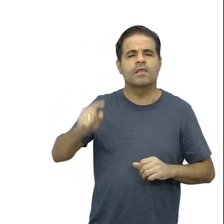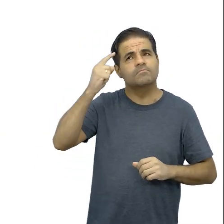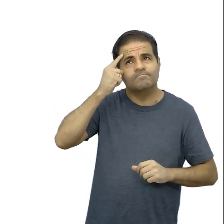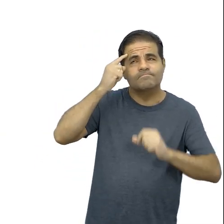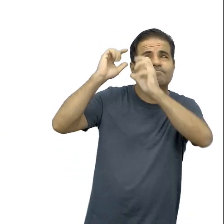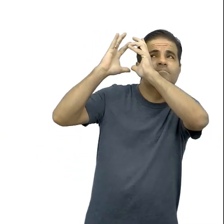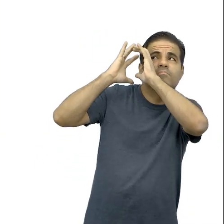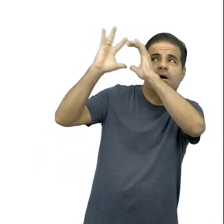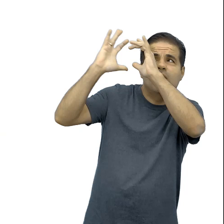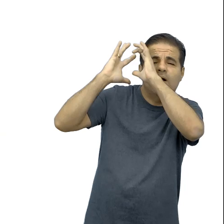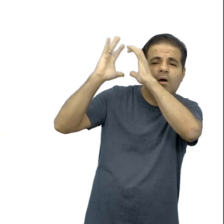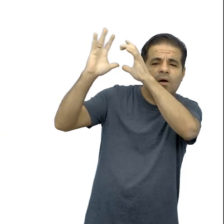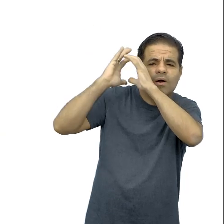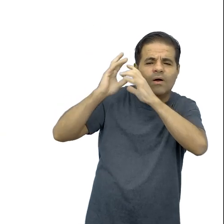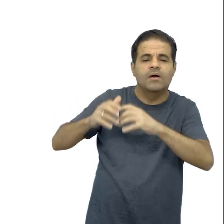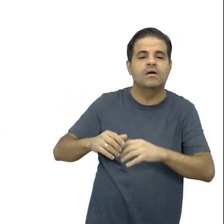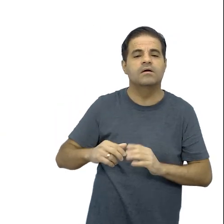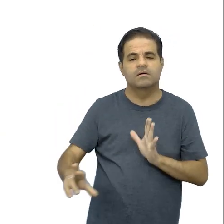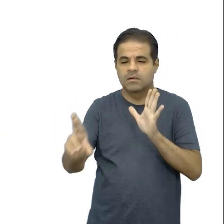raciocinar,